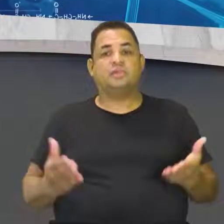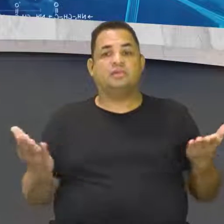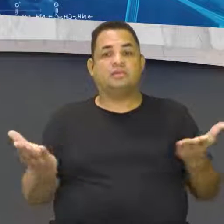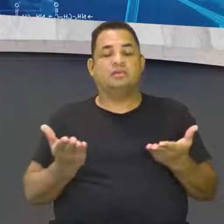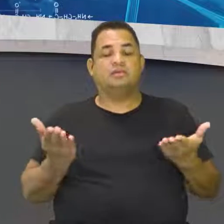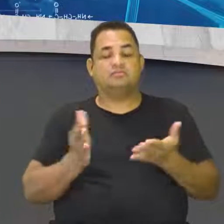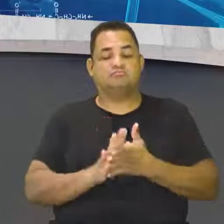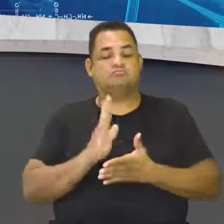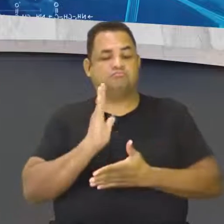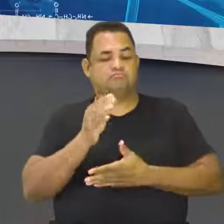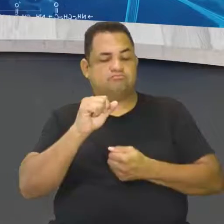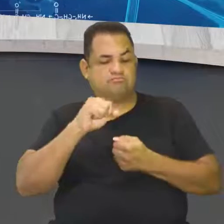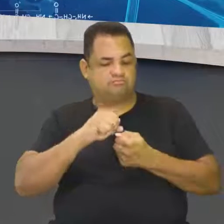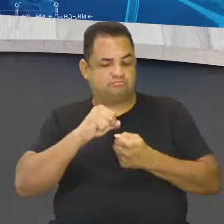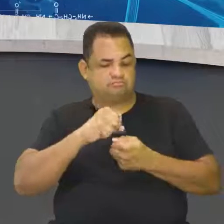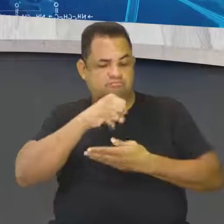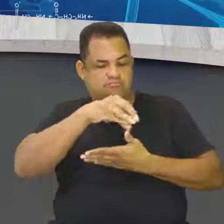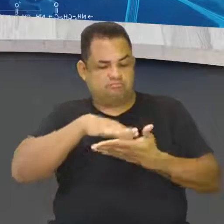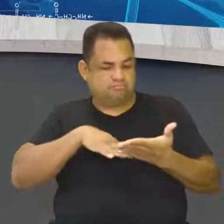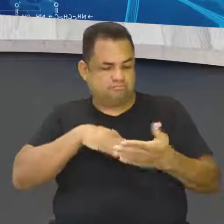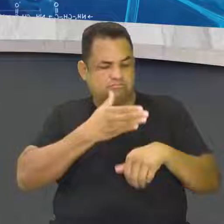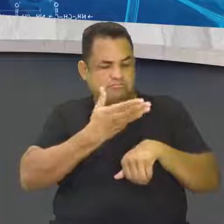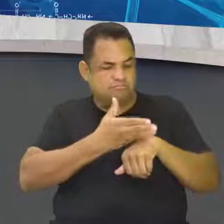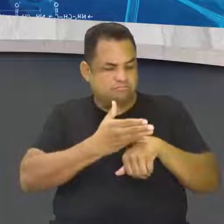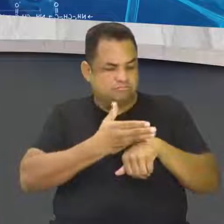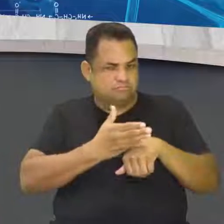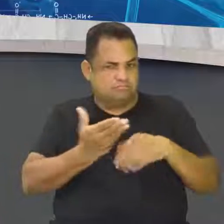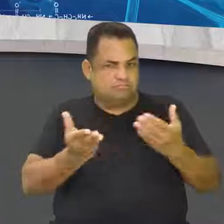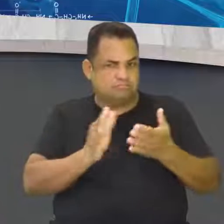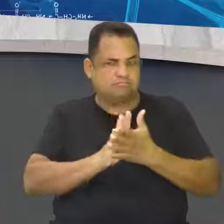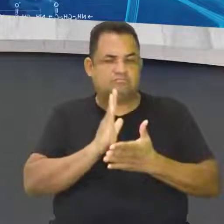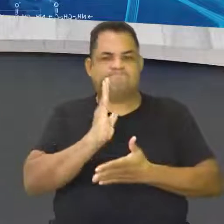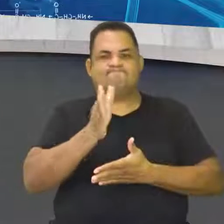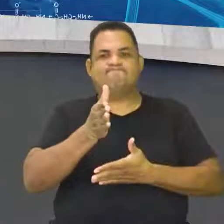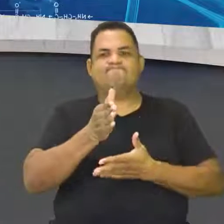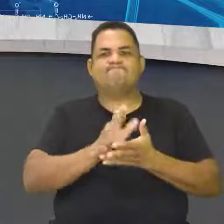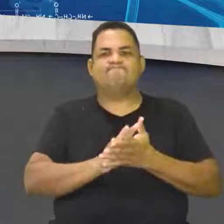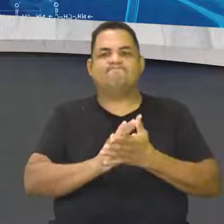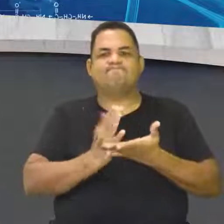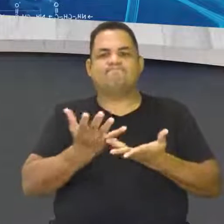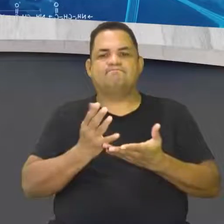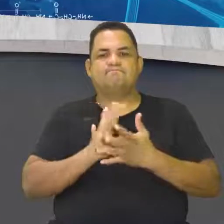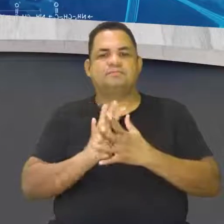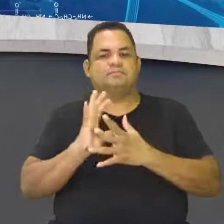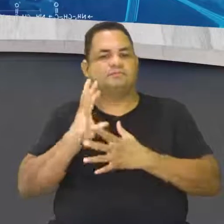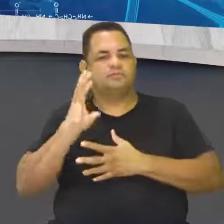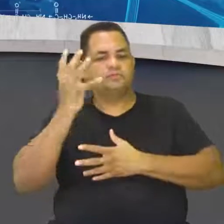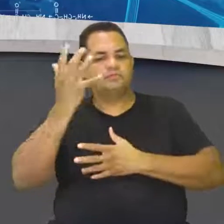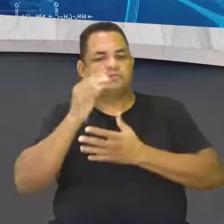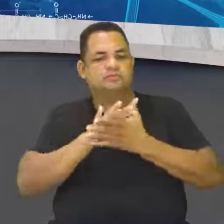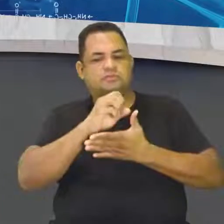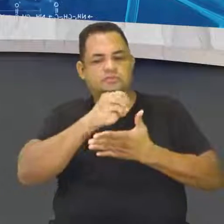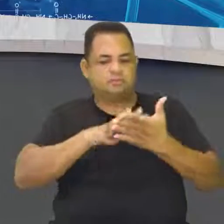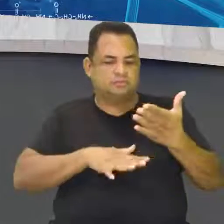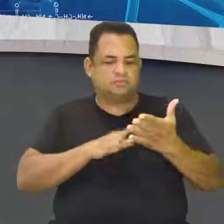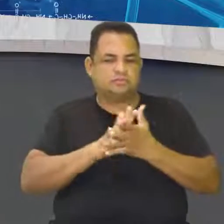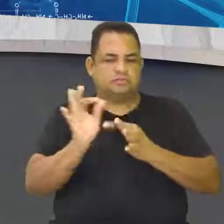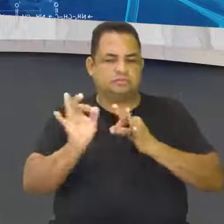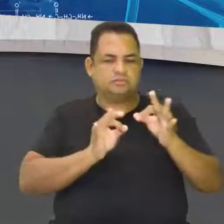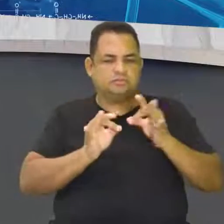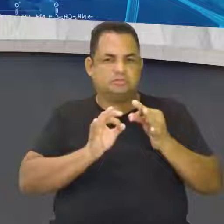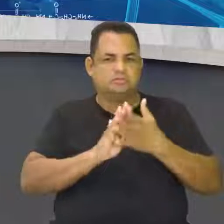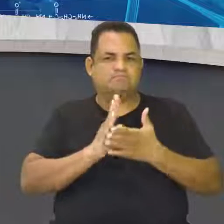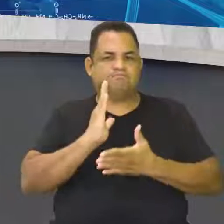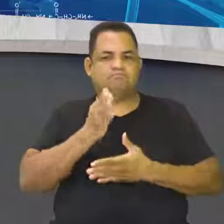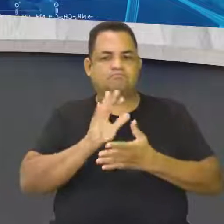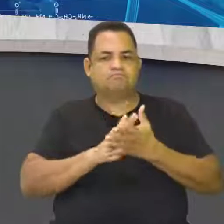Agora que você já fez aí a sua atividade, já fez as resoluções das questões que a gente elaborou para vocês, com